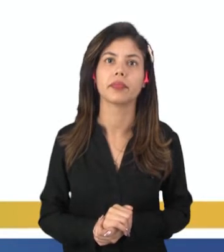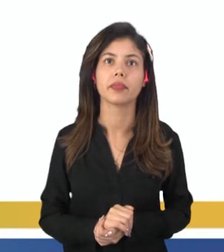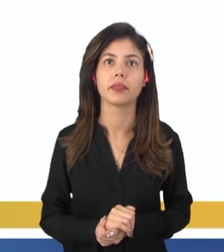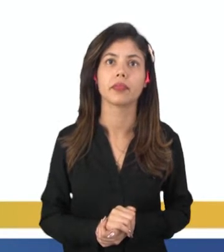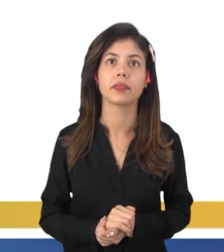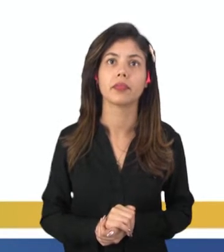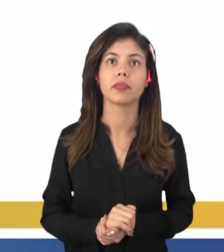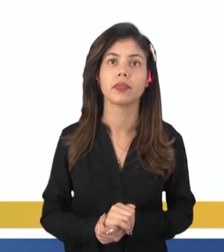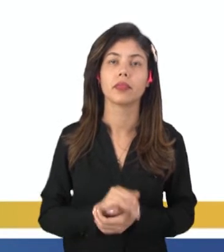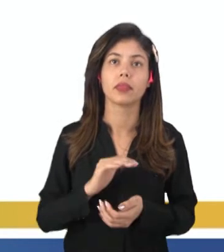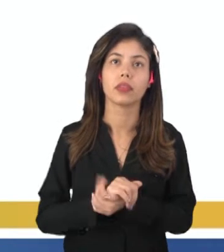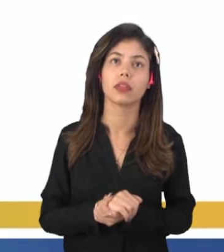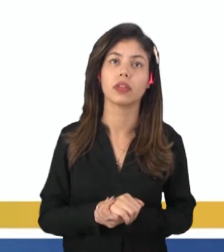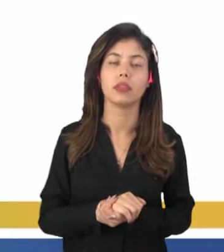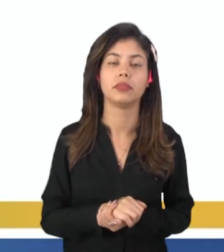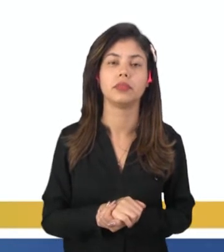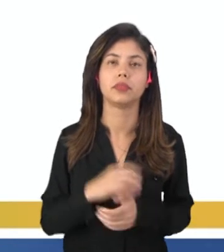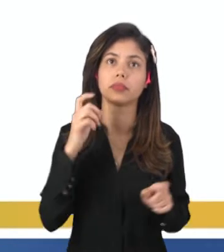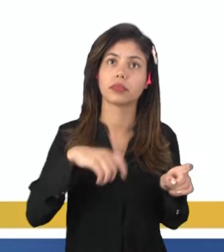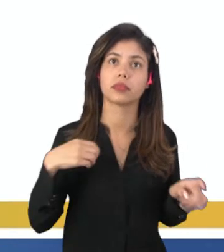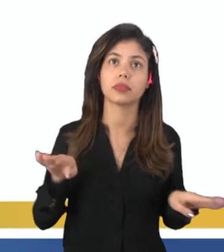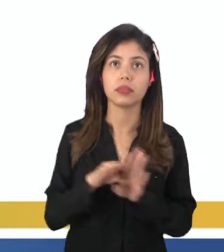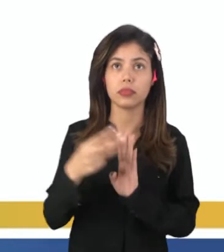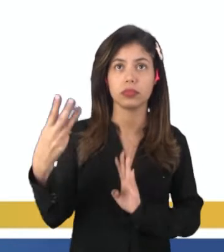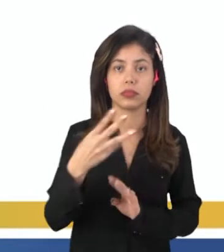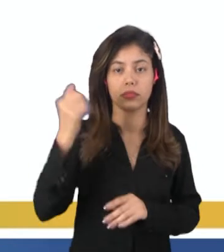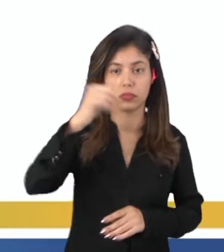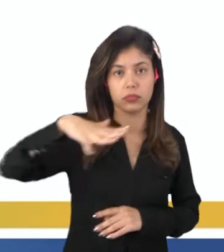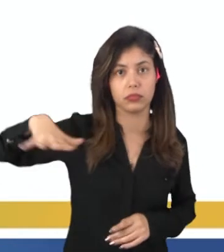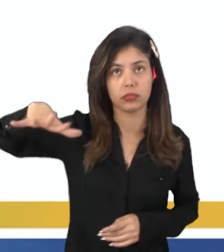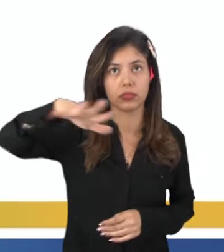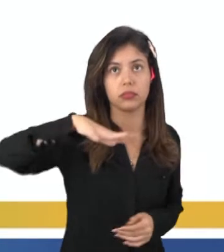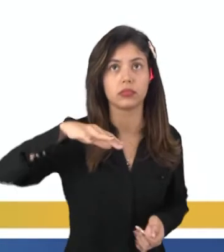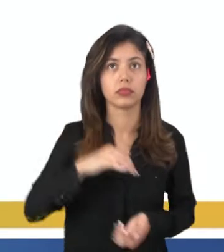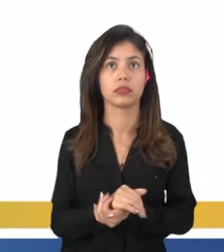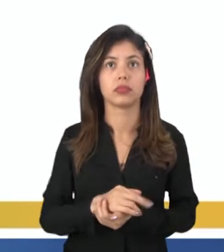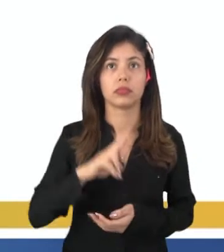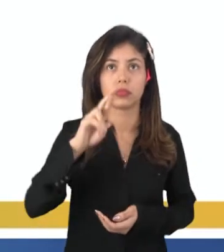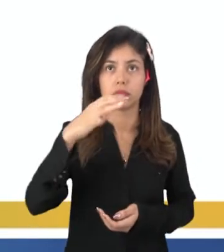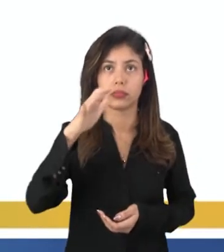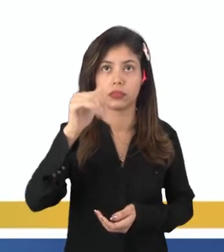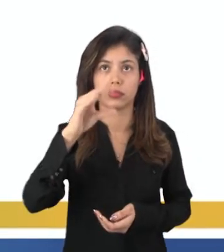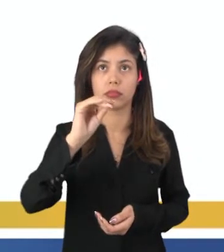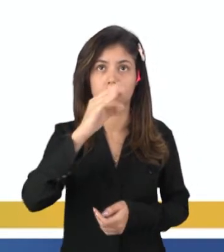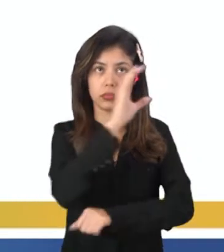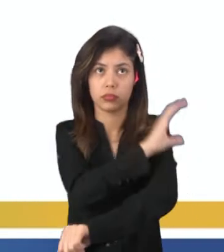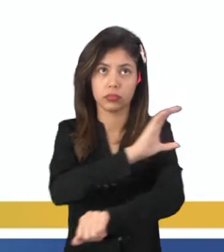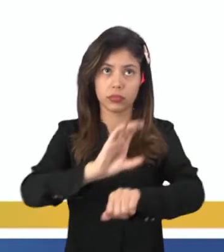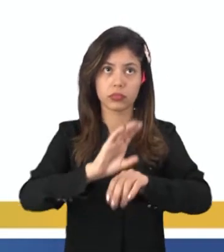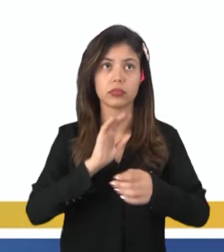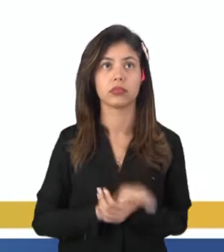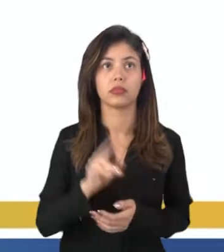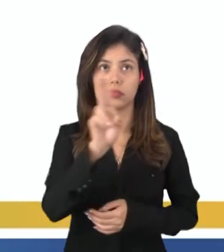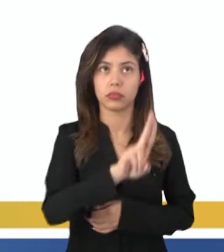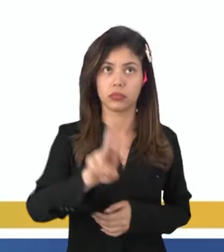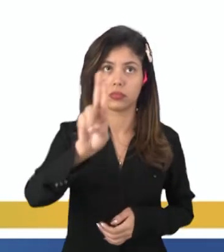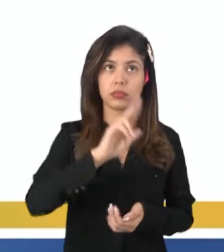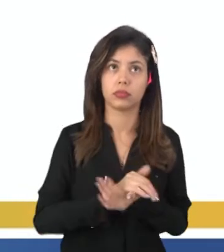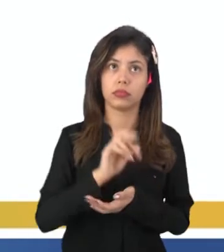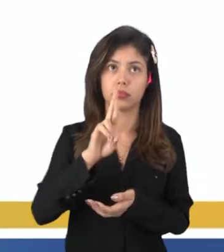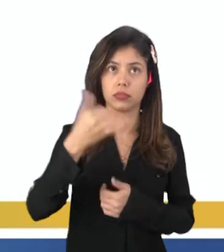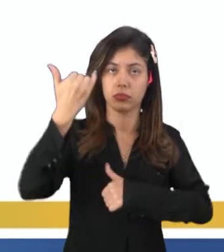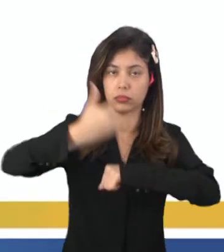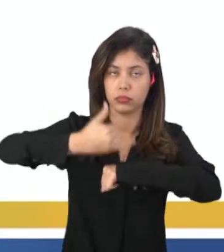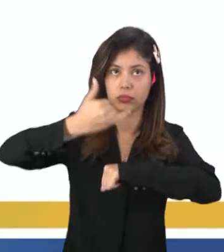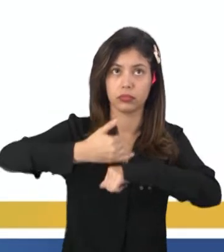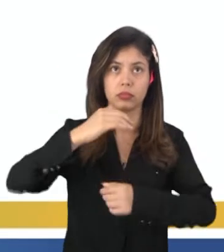né. A agricultura dos 3 campos, né, que é chamado sistema trenal de culturas, ou rotação de culturas, e a utilização